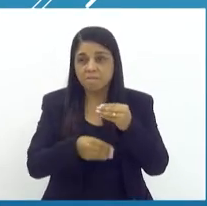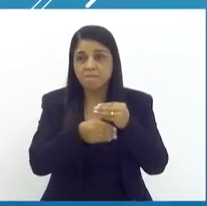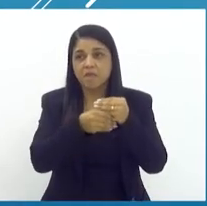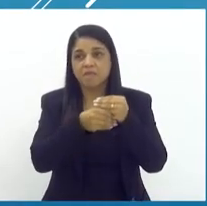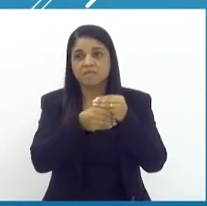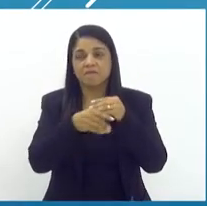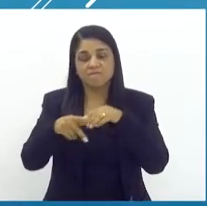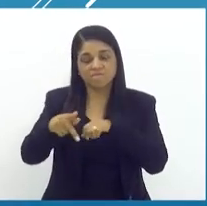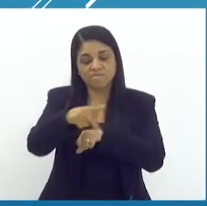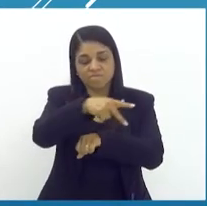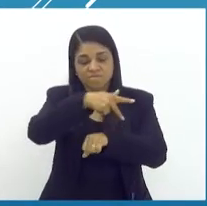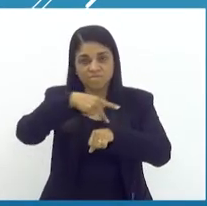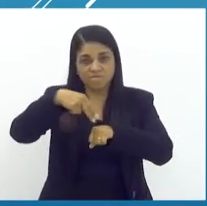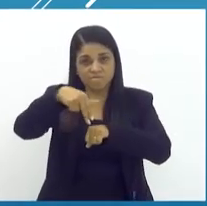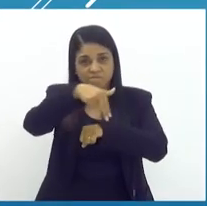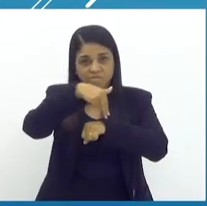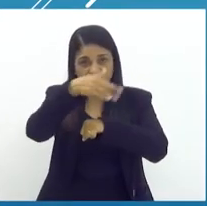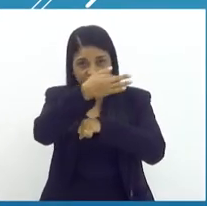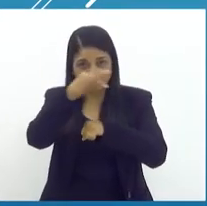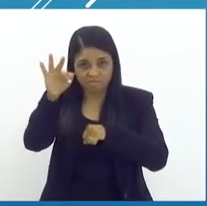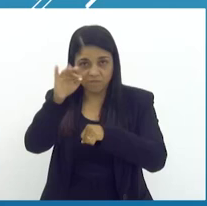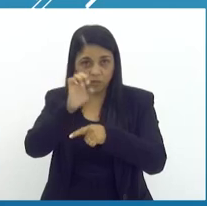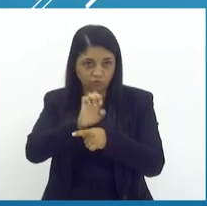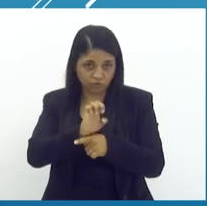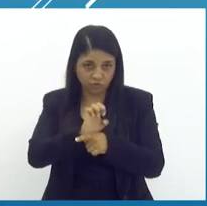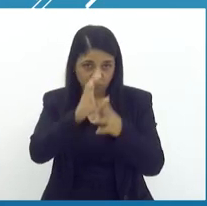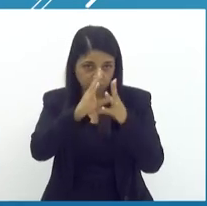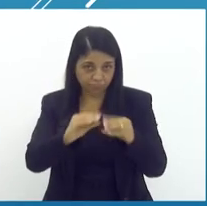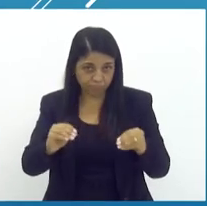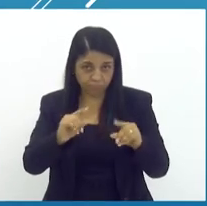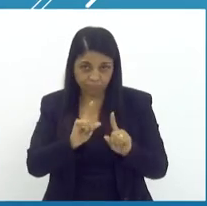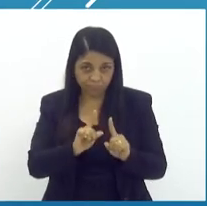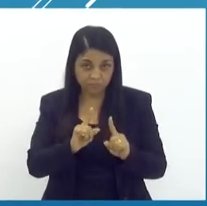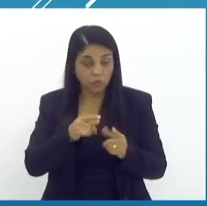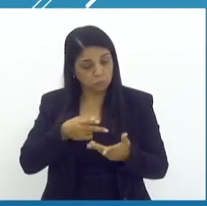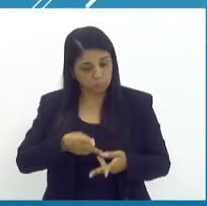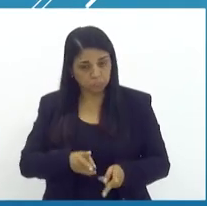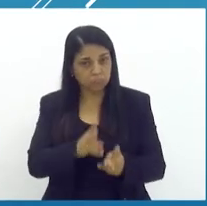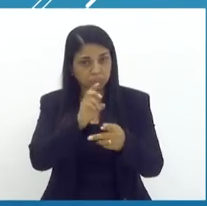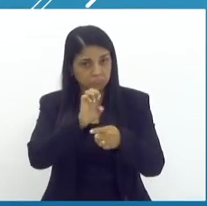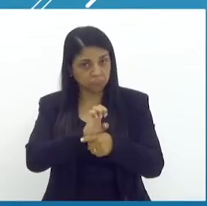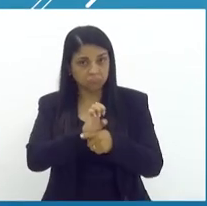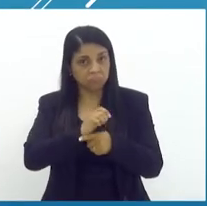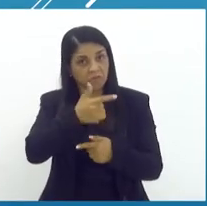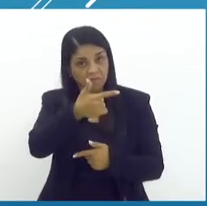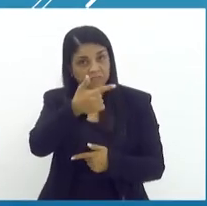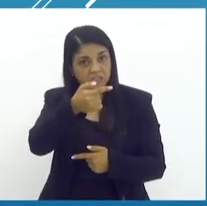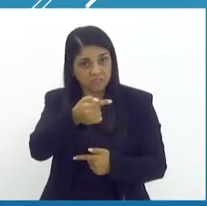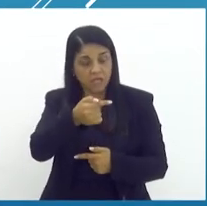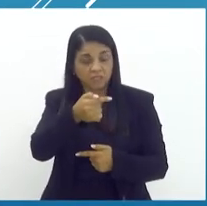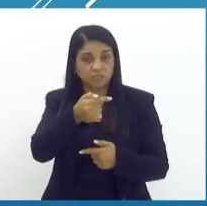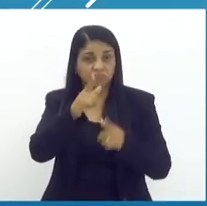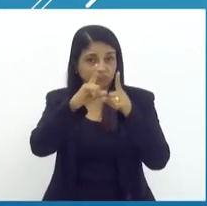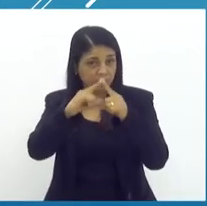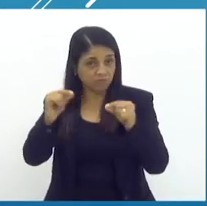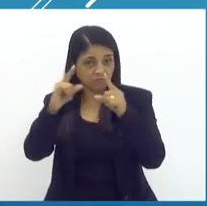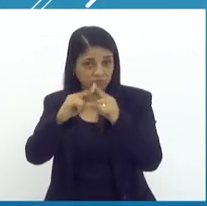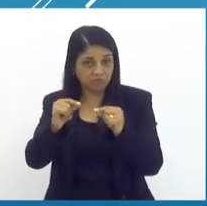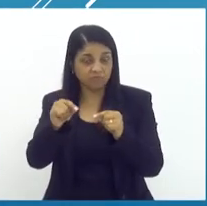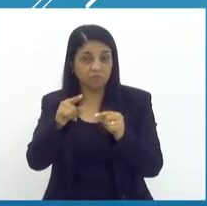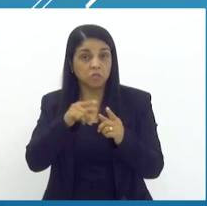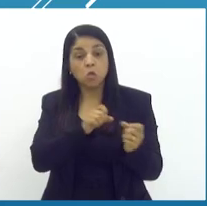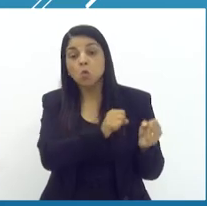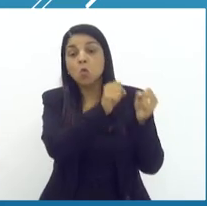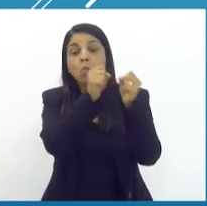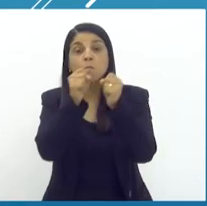Federativa de estado não está sendo abolida porque os estados vão continuar né são 27 estados Distrito Federal Tá mas quando você tira o poder